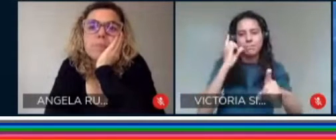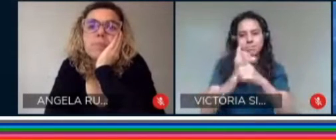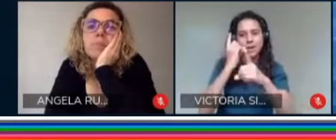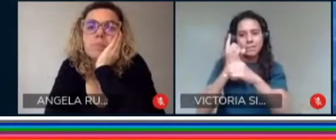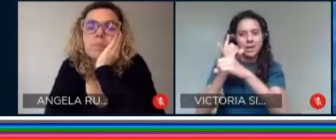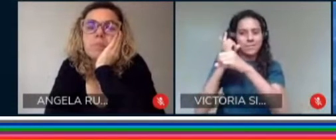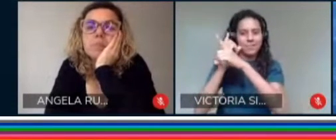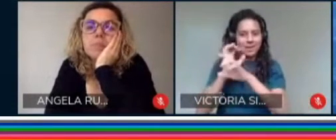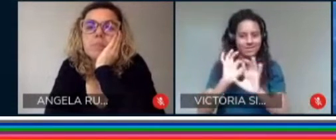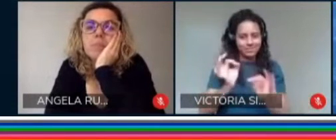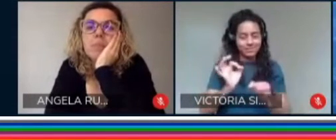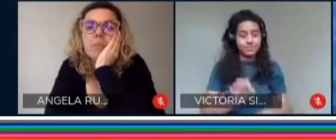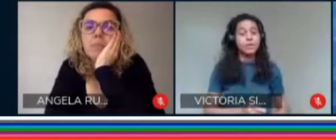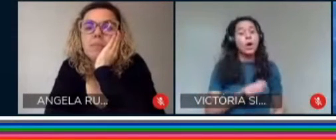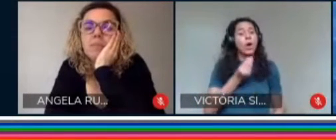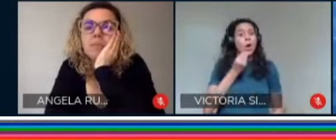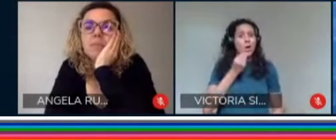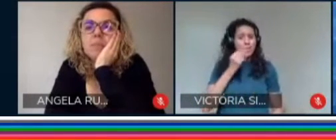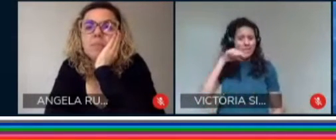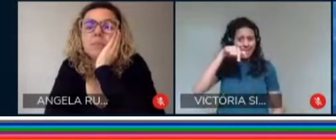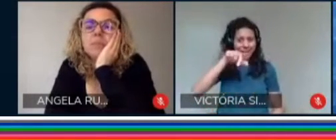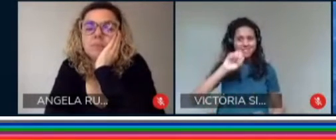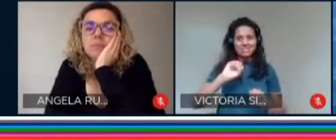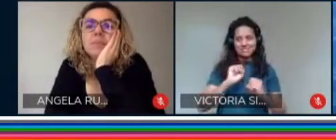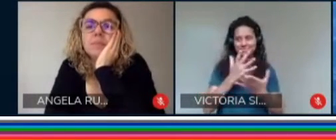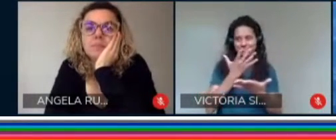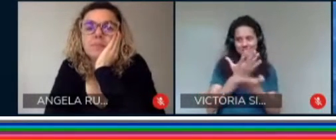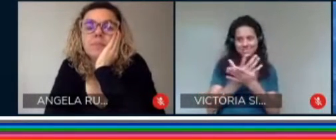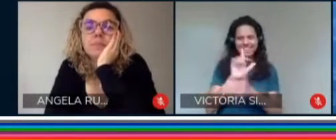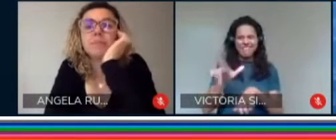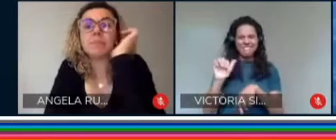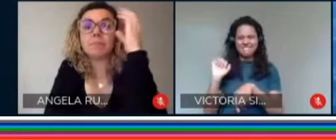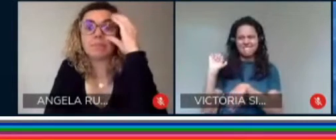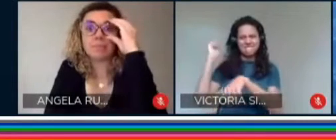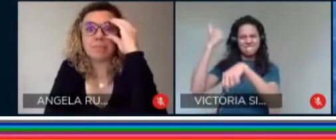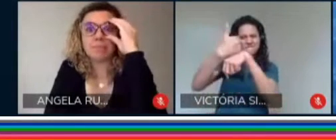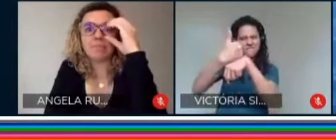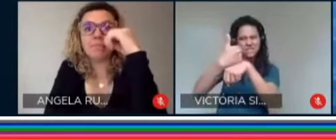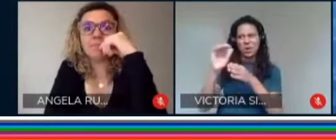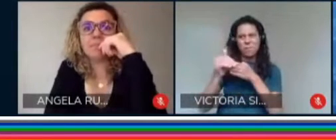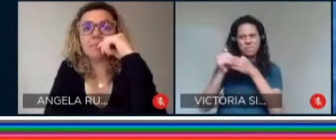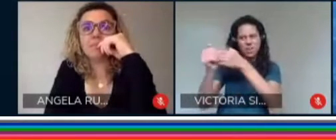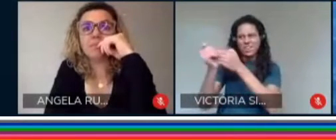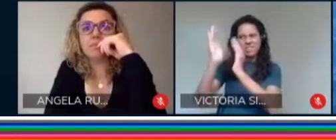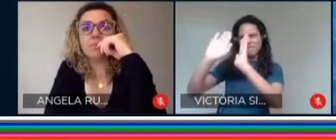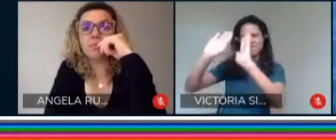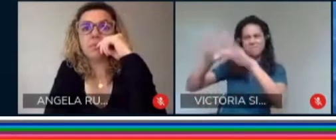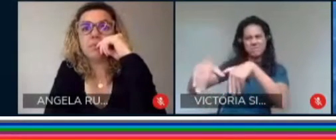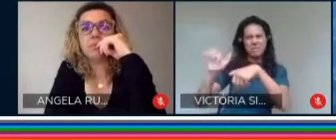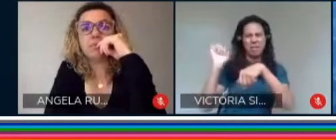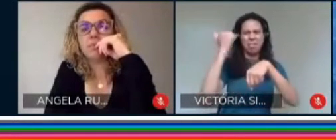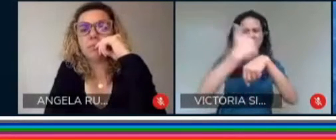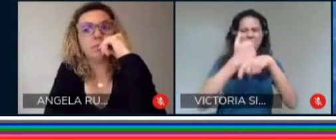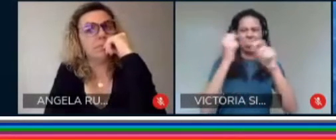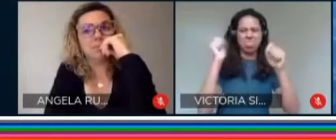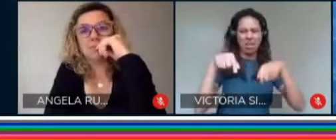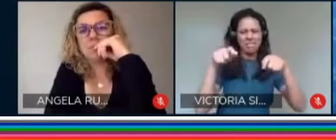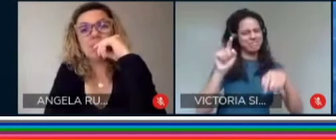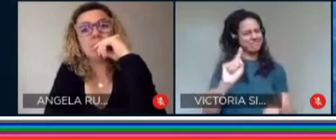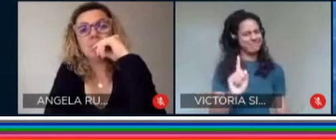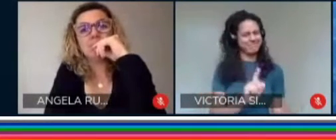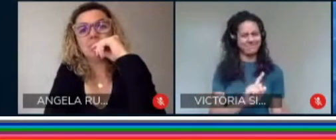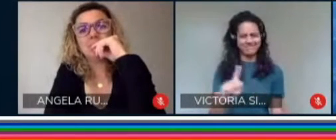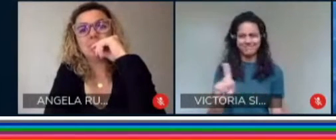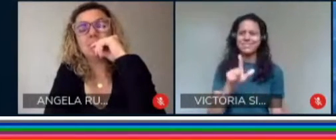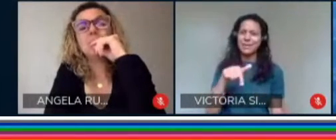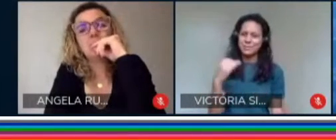apresentação não substitui a ajuda de nenhum bom orientador, né? Isso é importante, contar com os professores específicos das